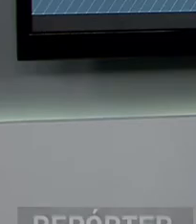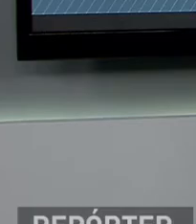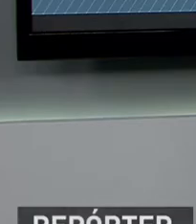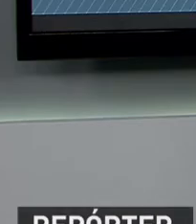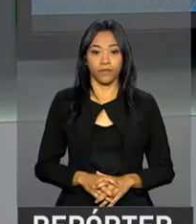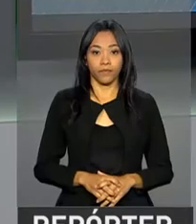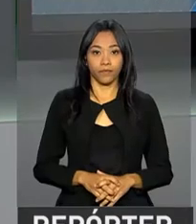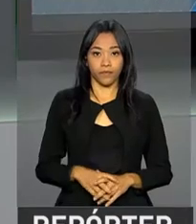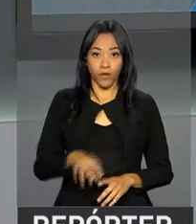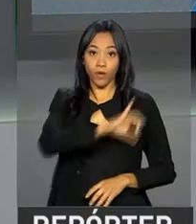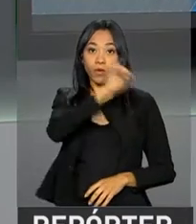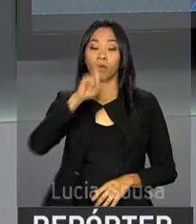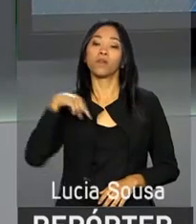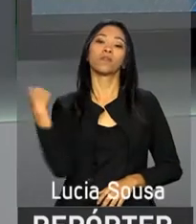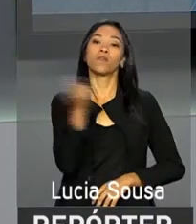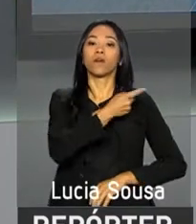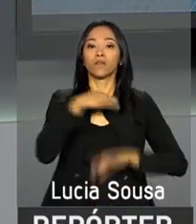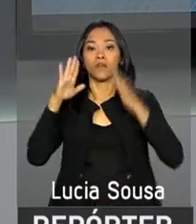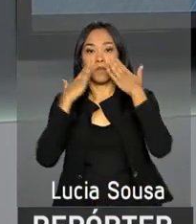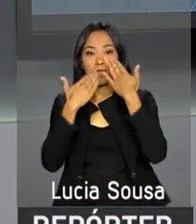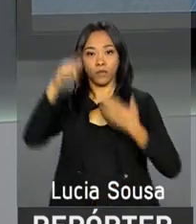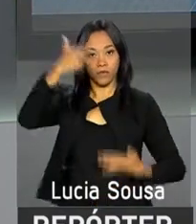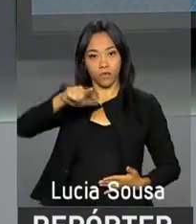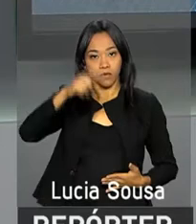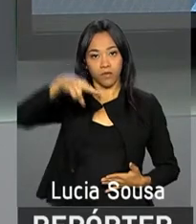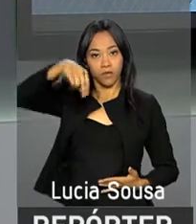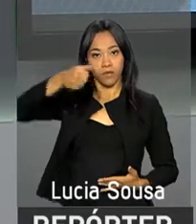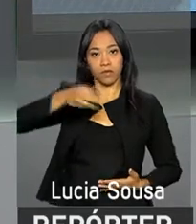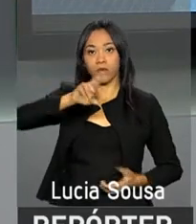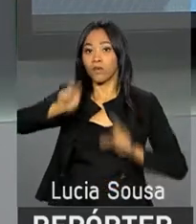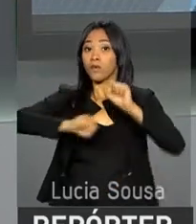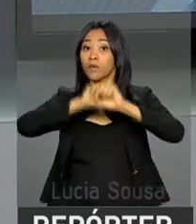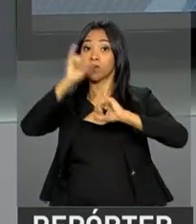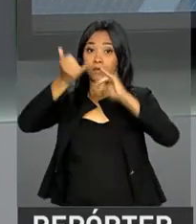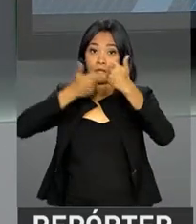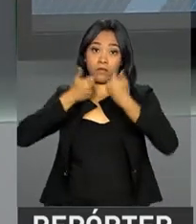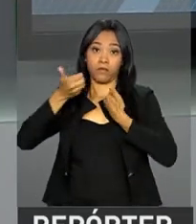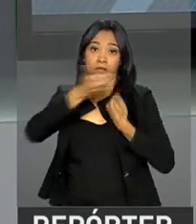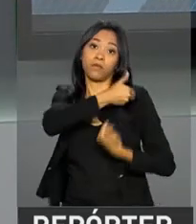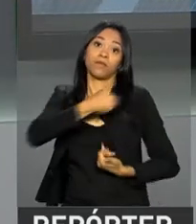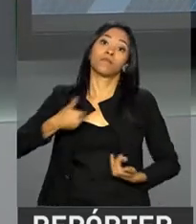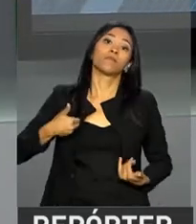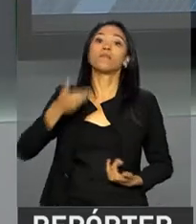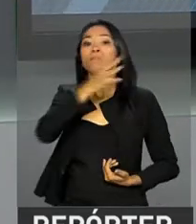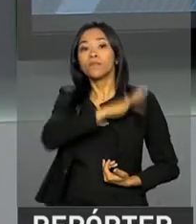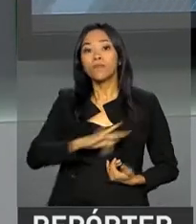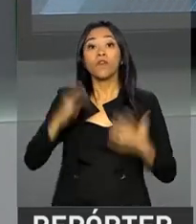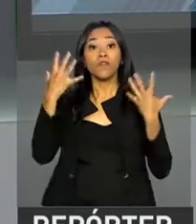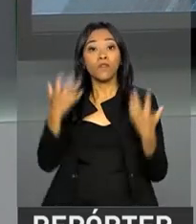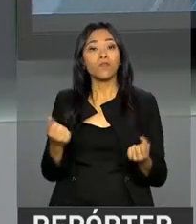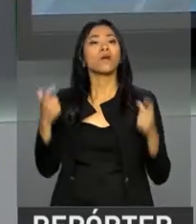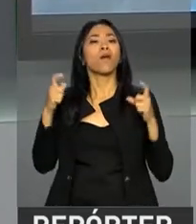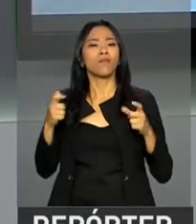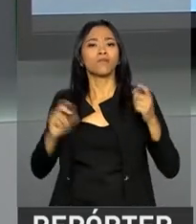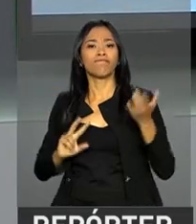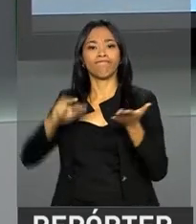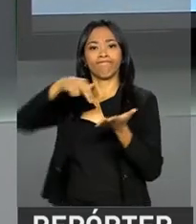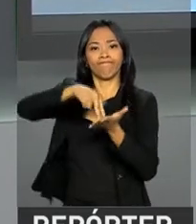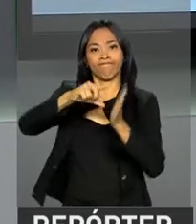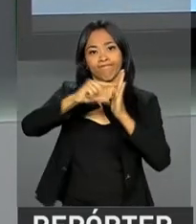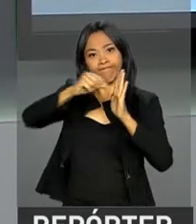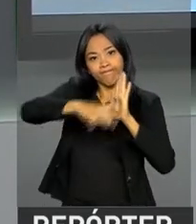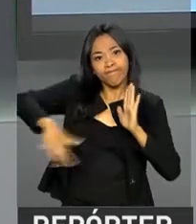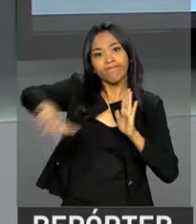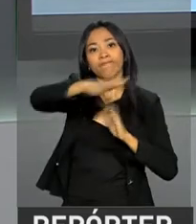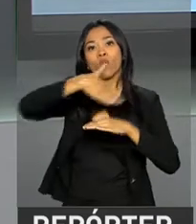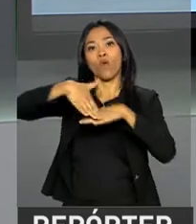olá estamos de volta com repórter nbr e as notícias do governo federal ea gente vai agora até o palácio do planalto conversar com o